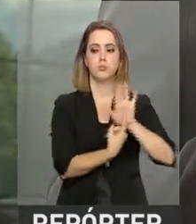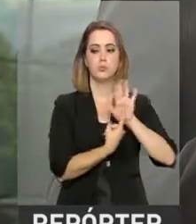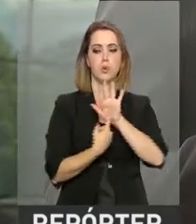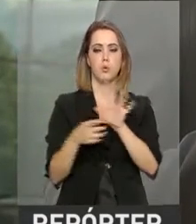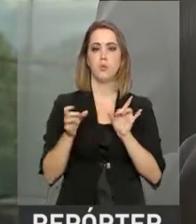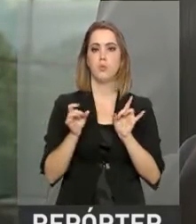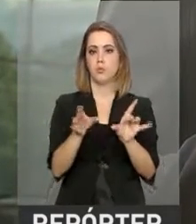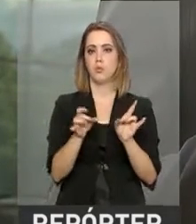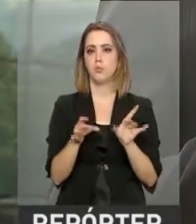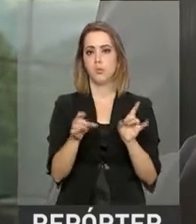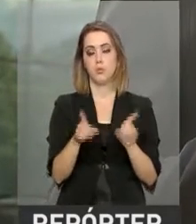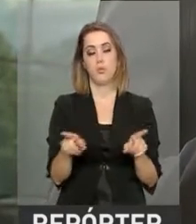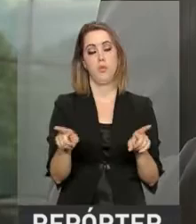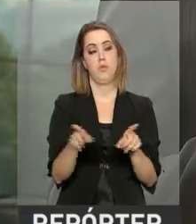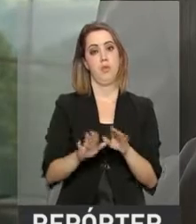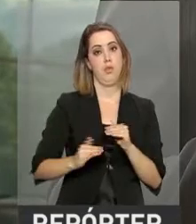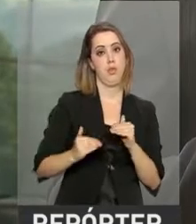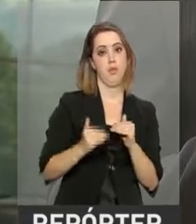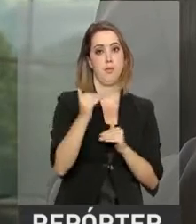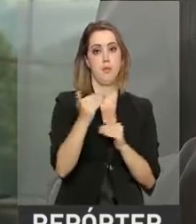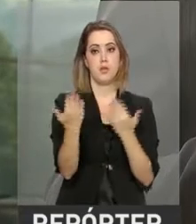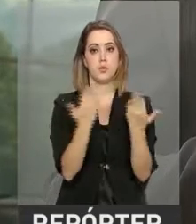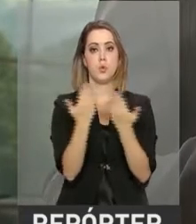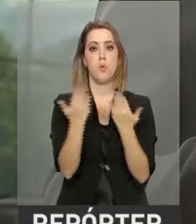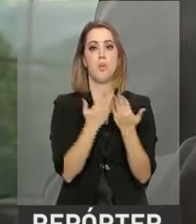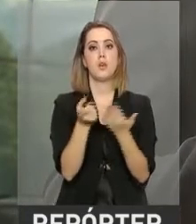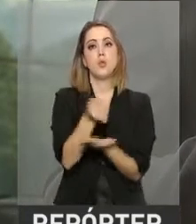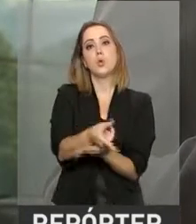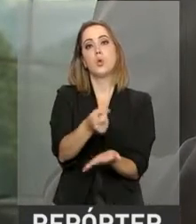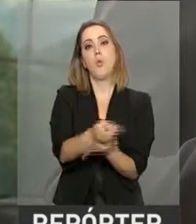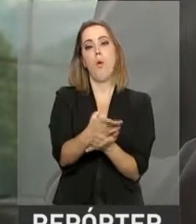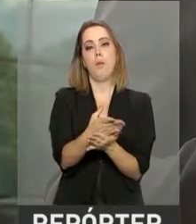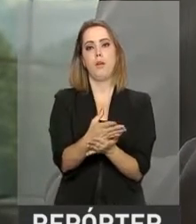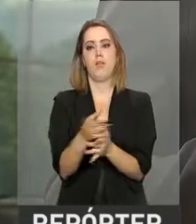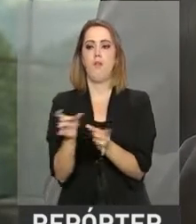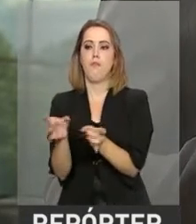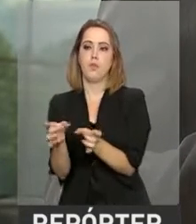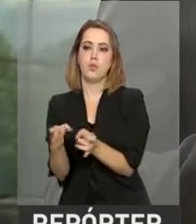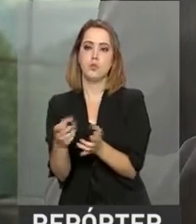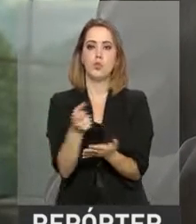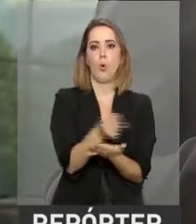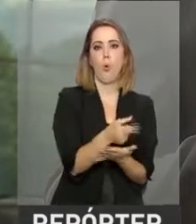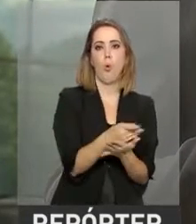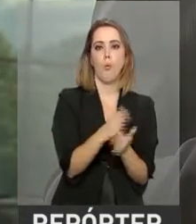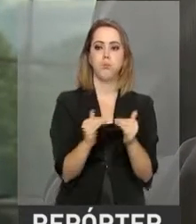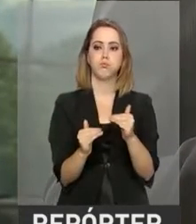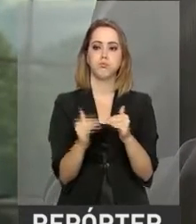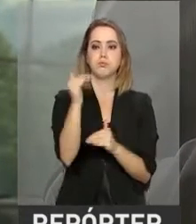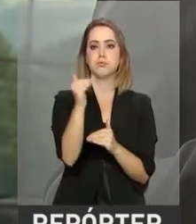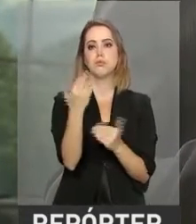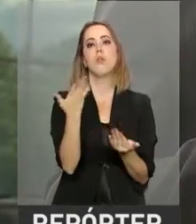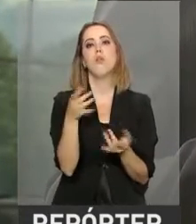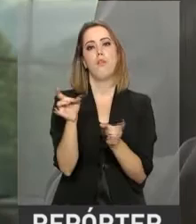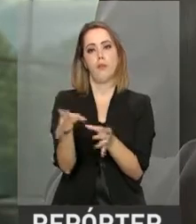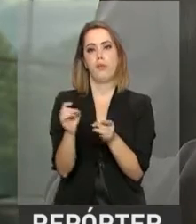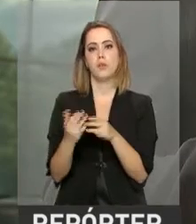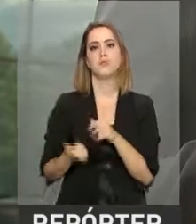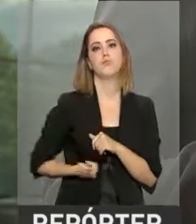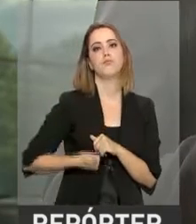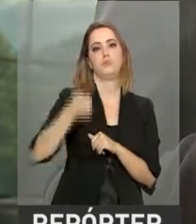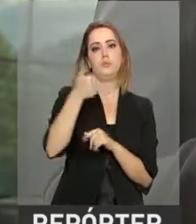mercadorias e importar menos em 2016 entre as grandes economias o país foi o que mais aumentou as exportações